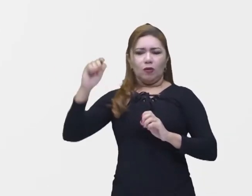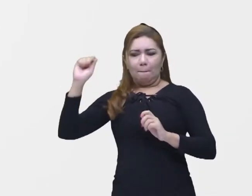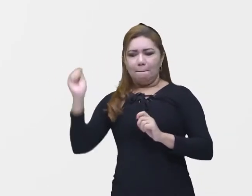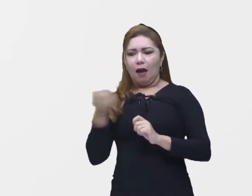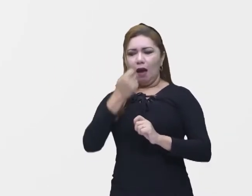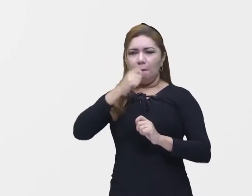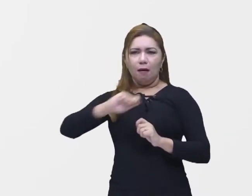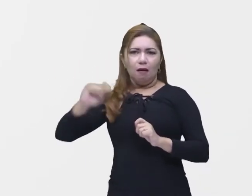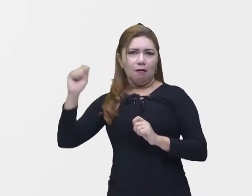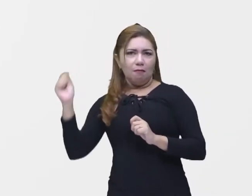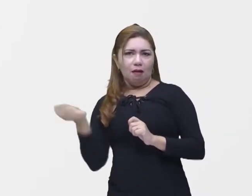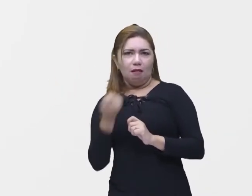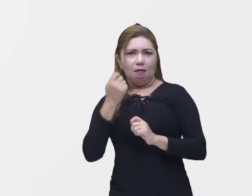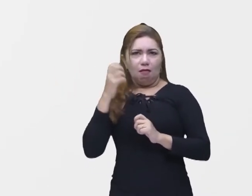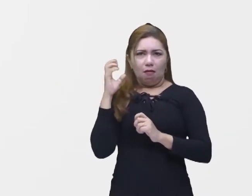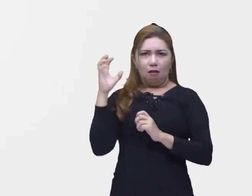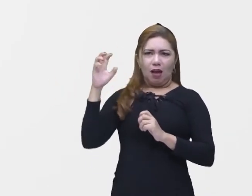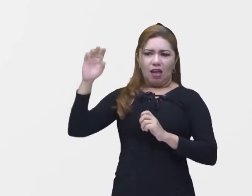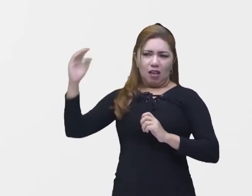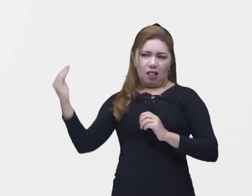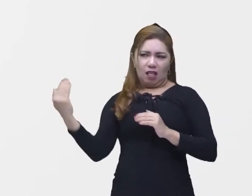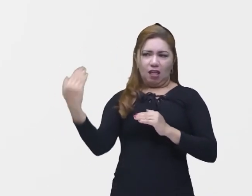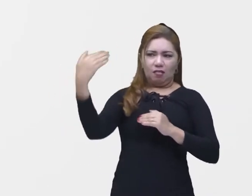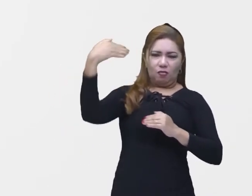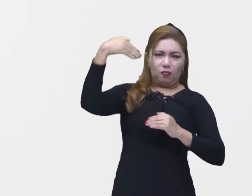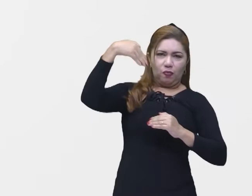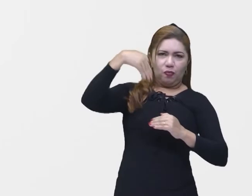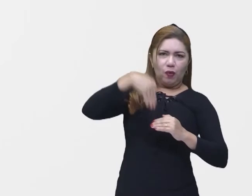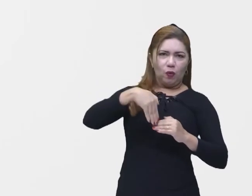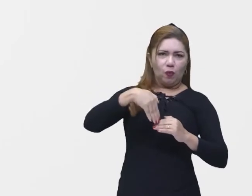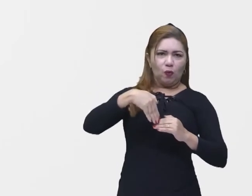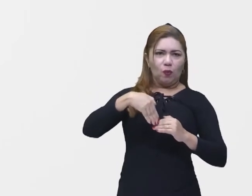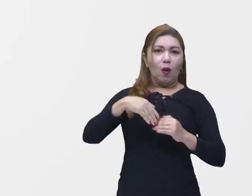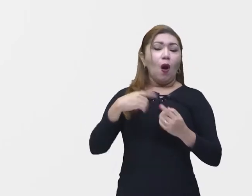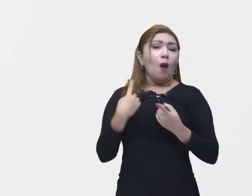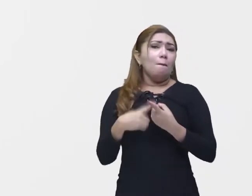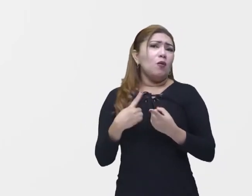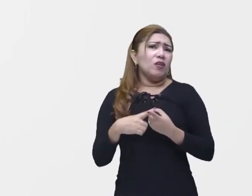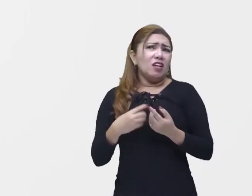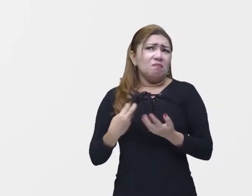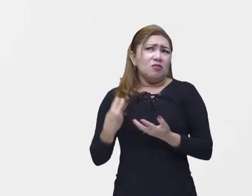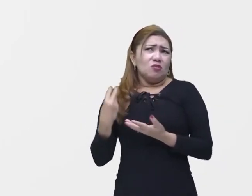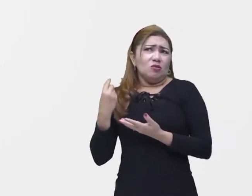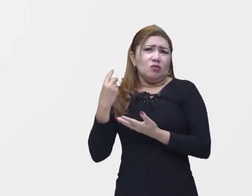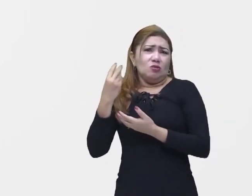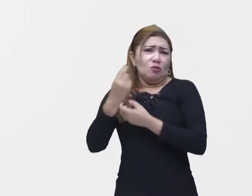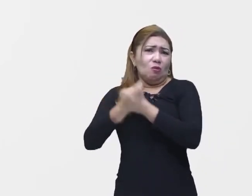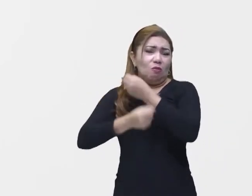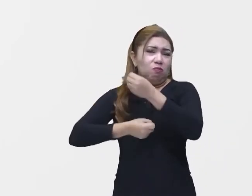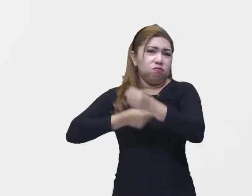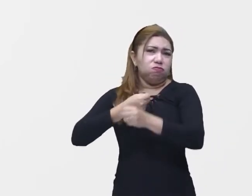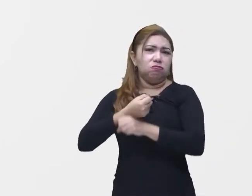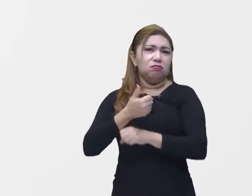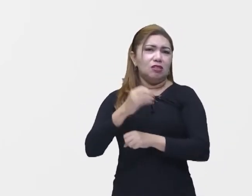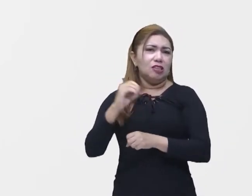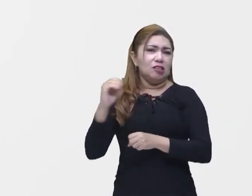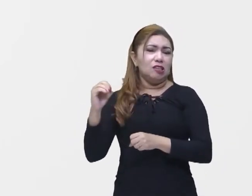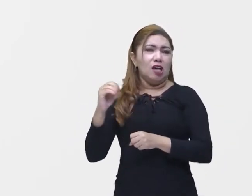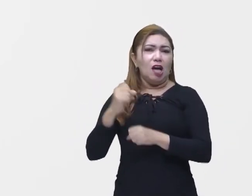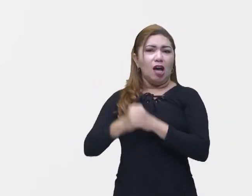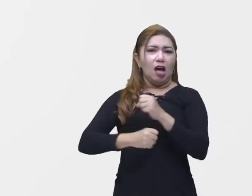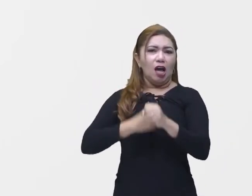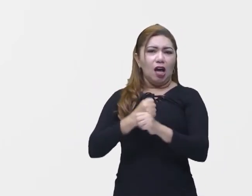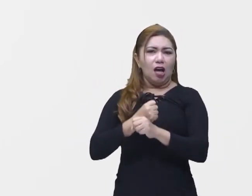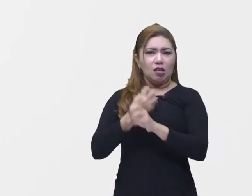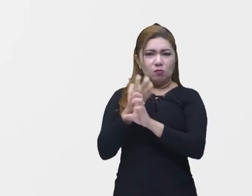sem enfrentar o dragão nenhum, porque já havia se passado 100 anos e estava na hora do encanto se desfazer. É